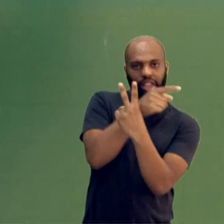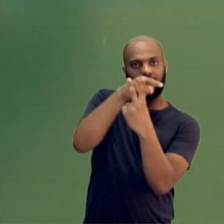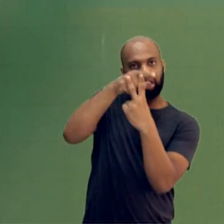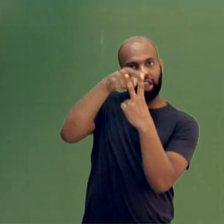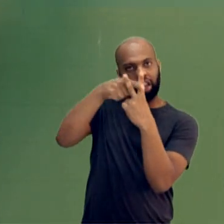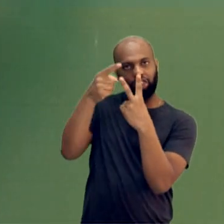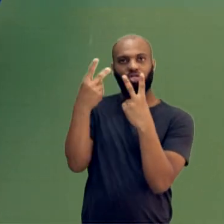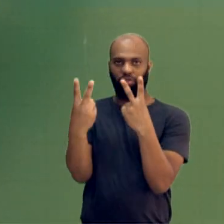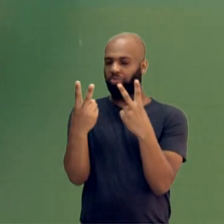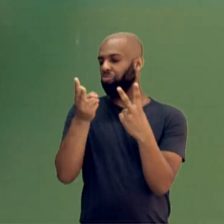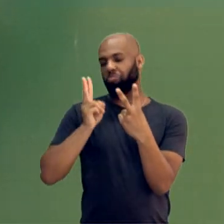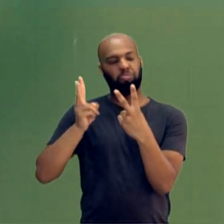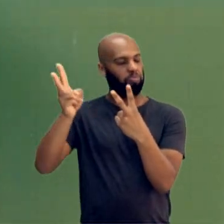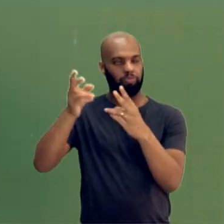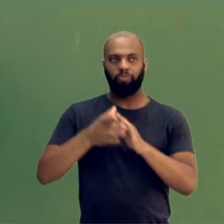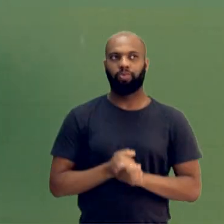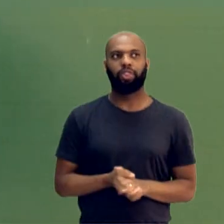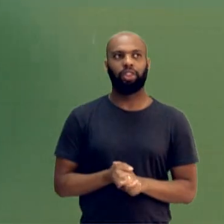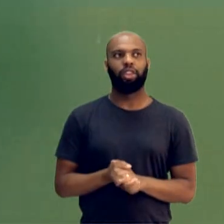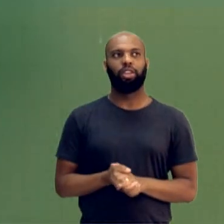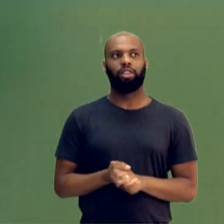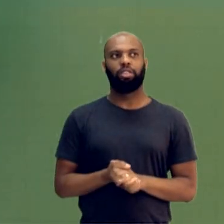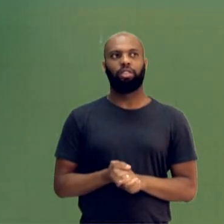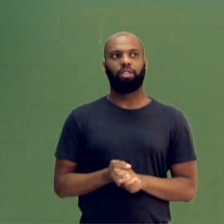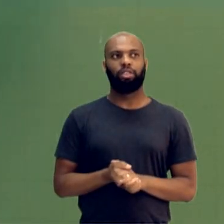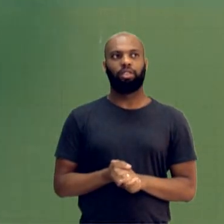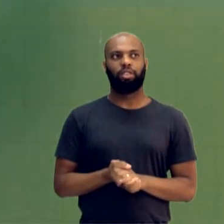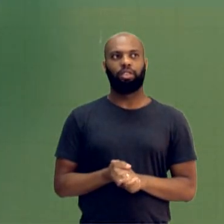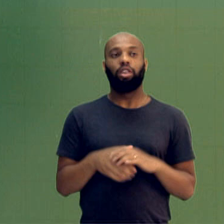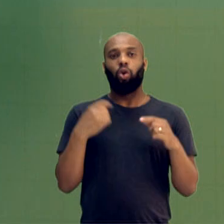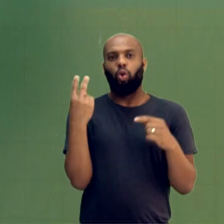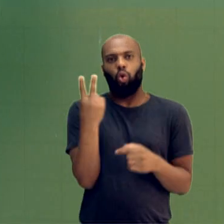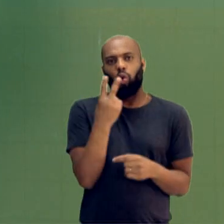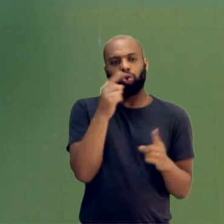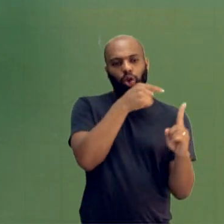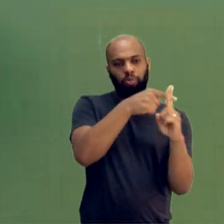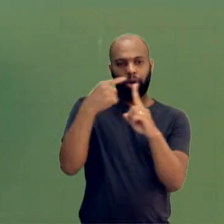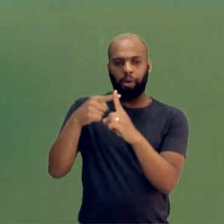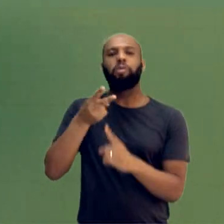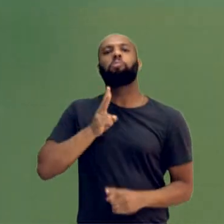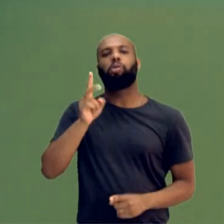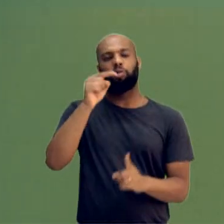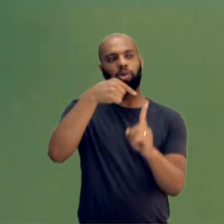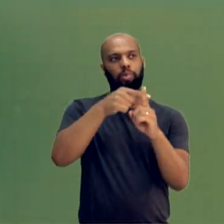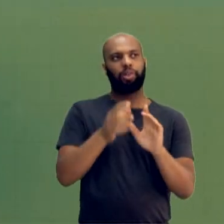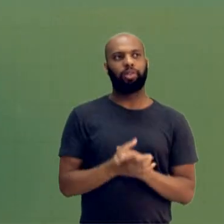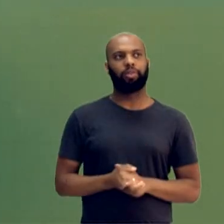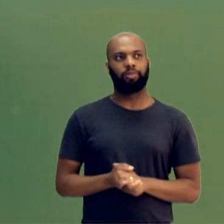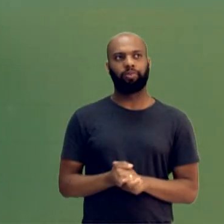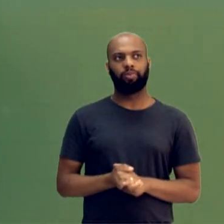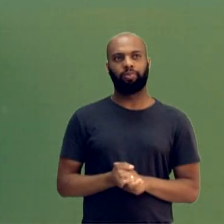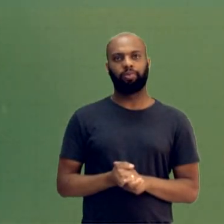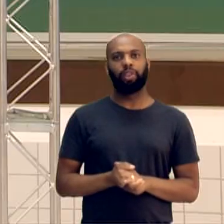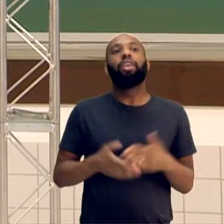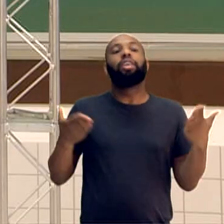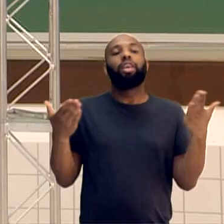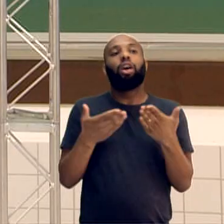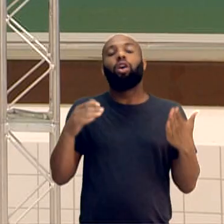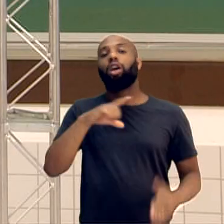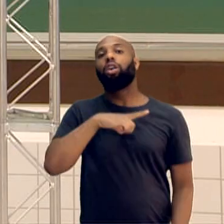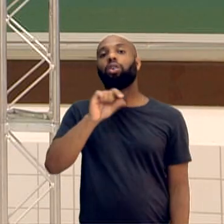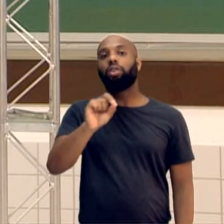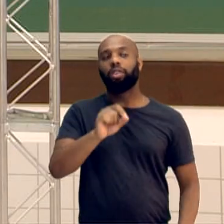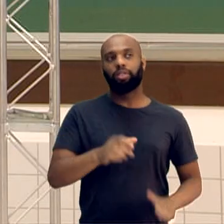3 vezes raiz de 2. Ou seja, são positivos, então, mais. Desta forma, nós vamos ter,